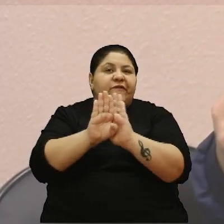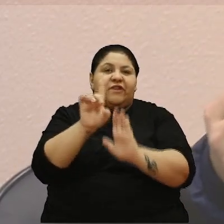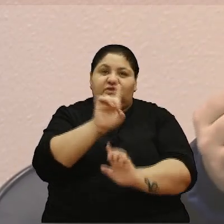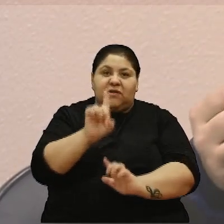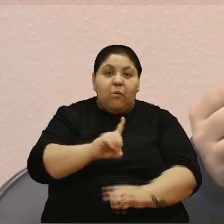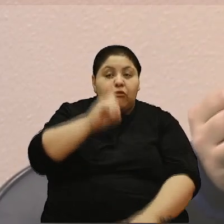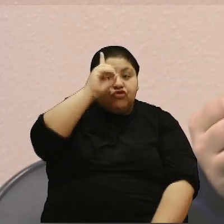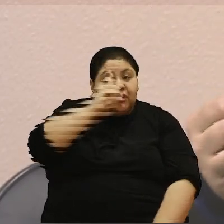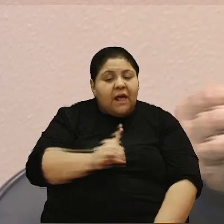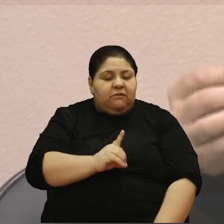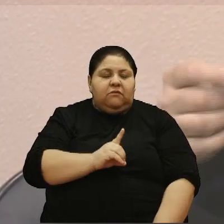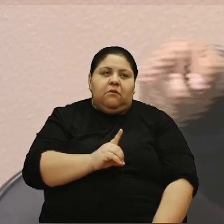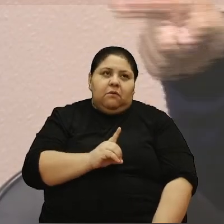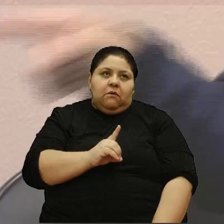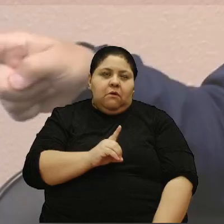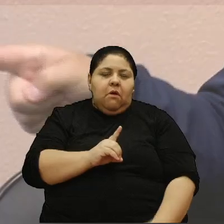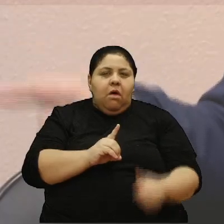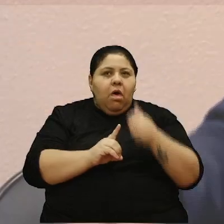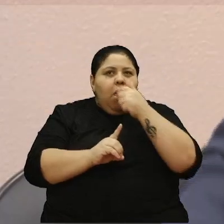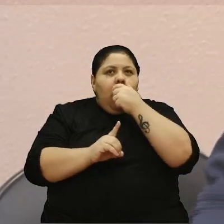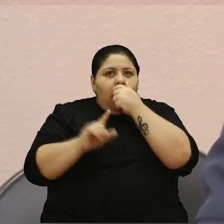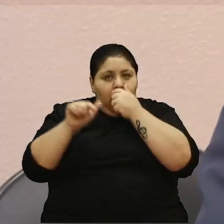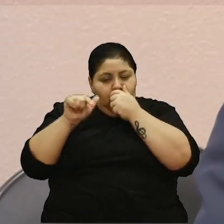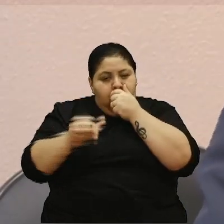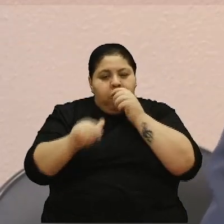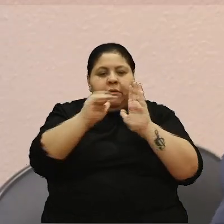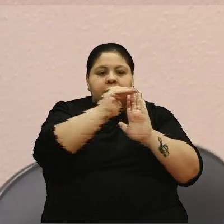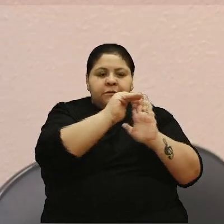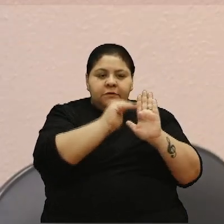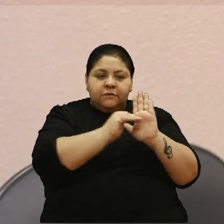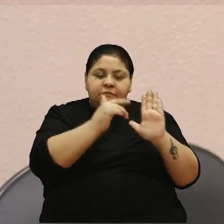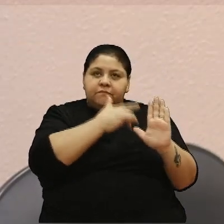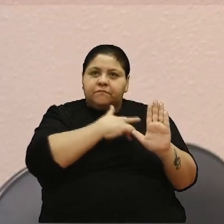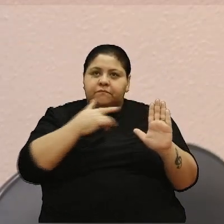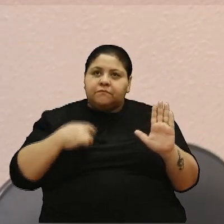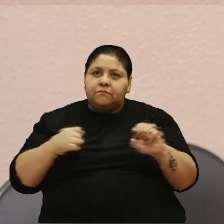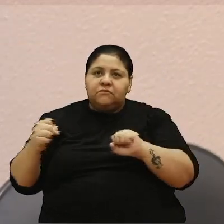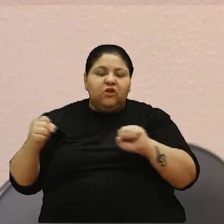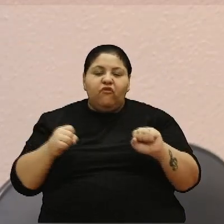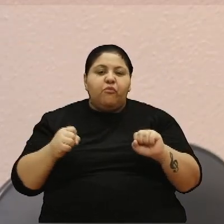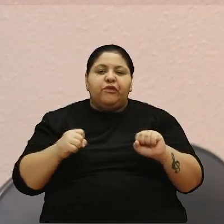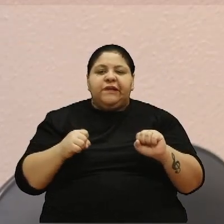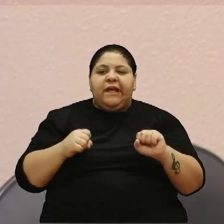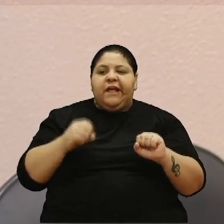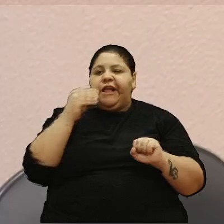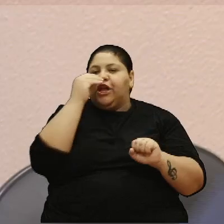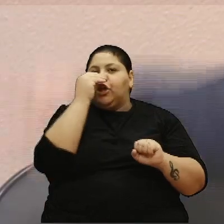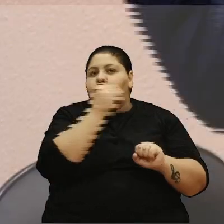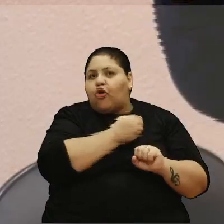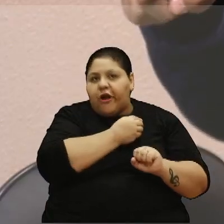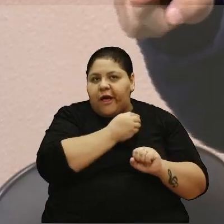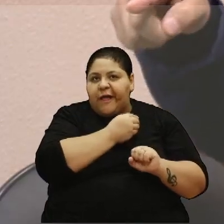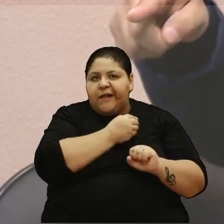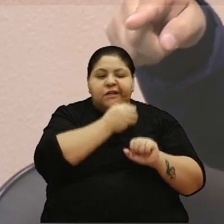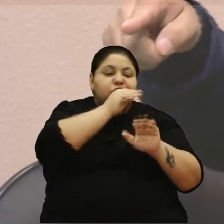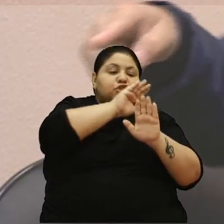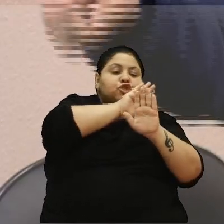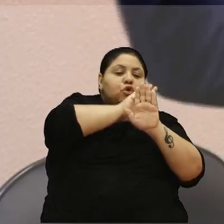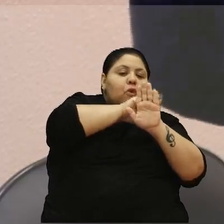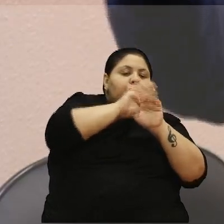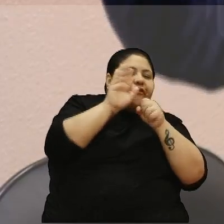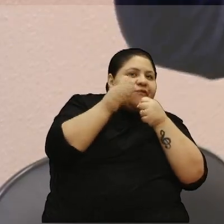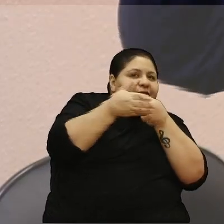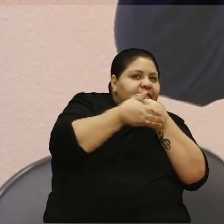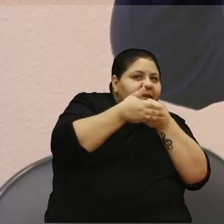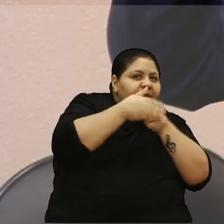direito, e esses planos de saúde não vão poder ficar se escondendo atrás de